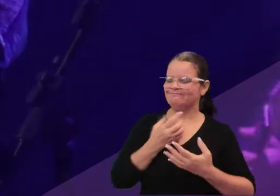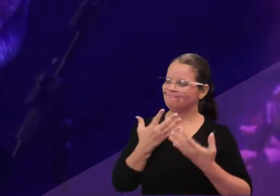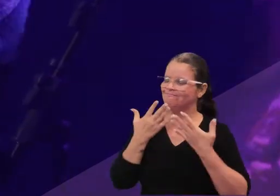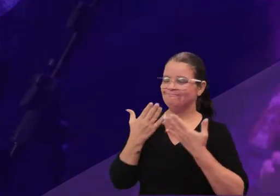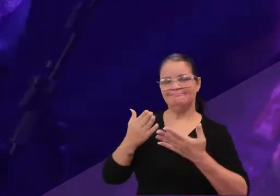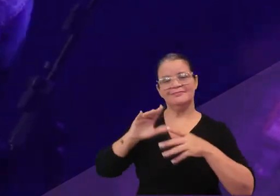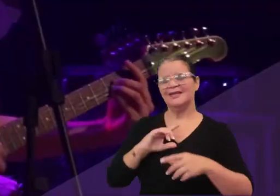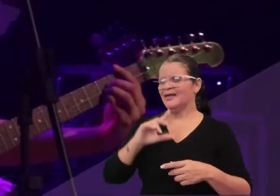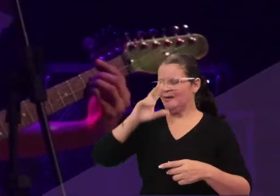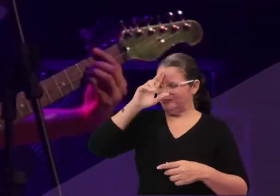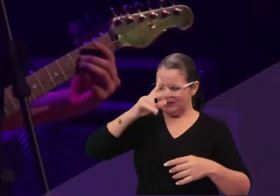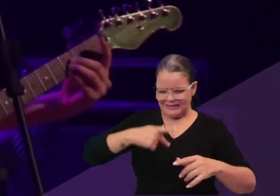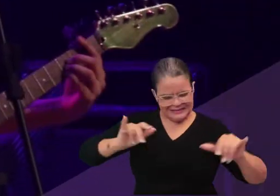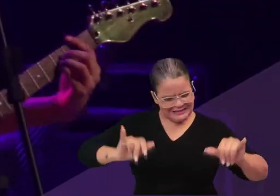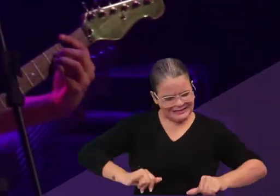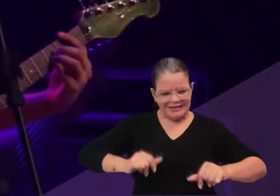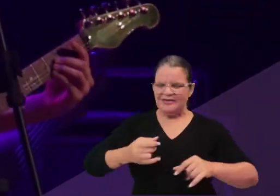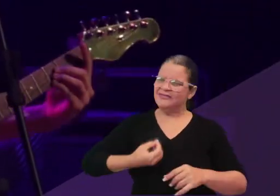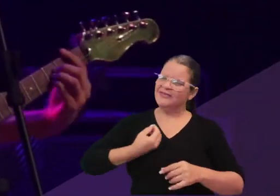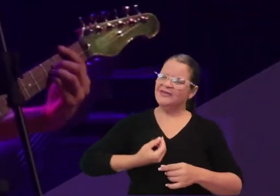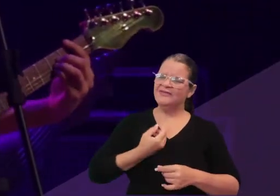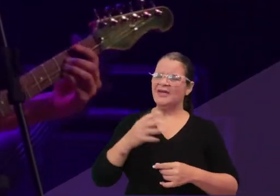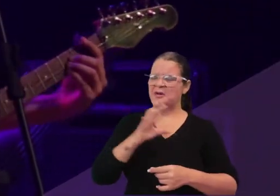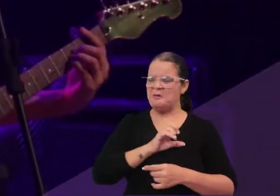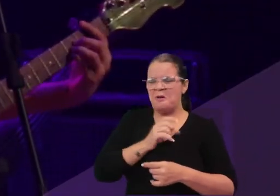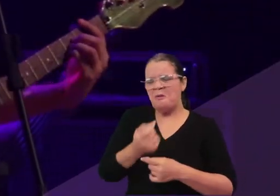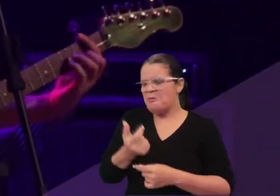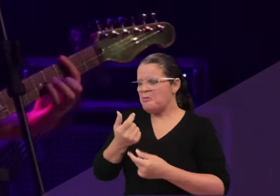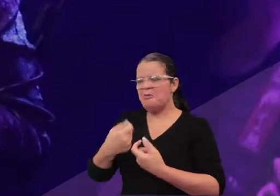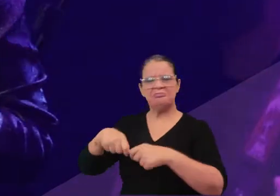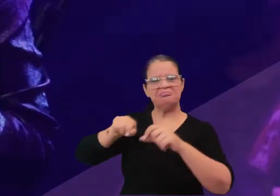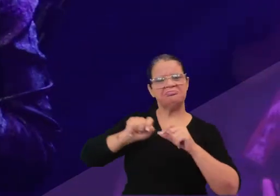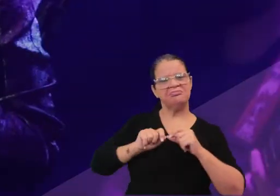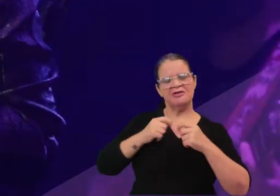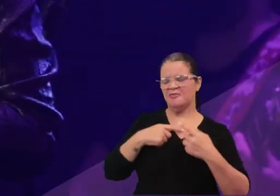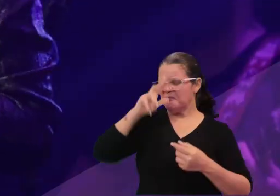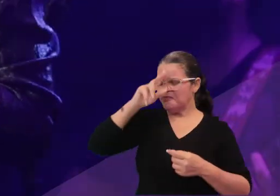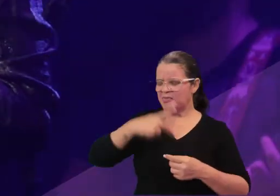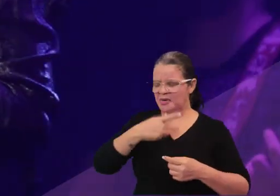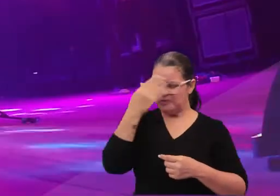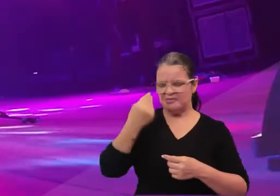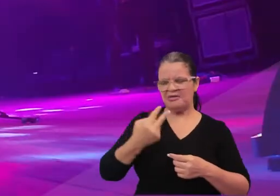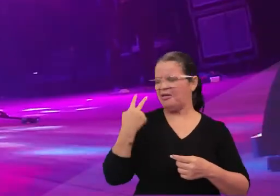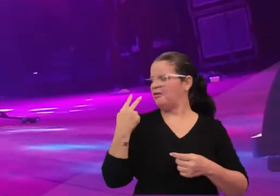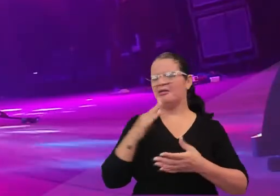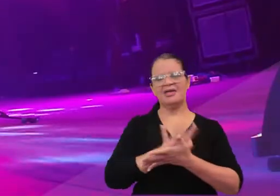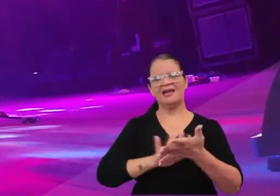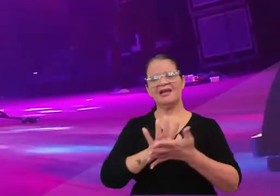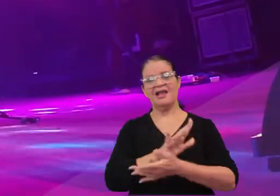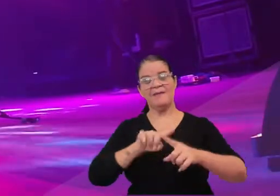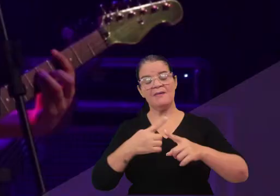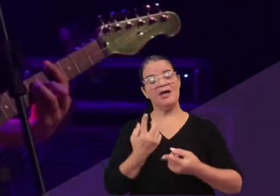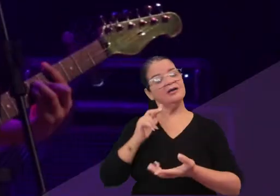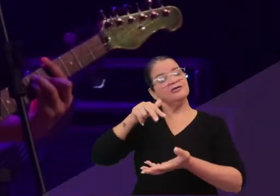fui longe demais. Me maltratei vivendo com esse pouco seu. Fui